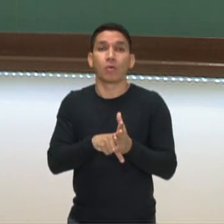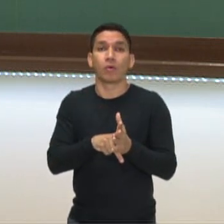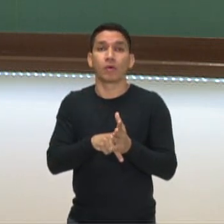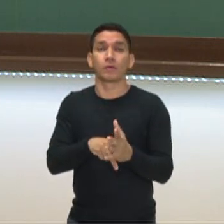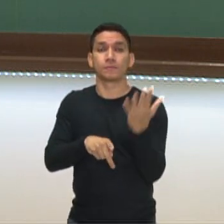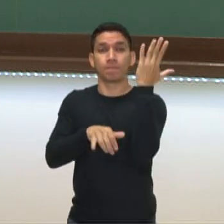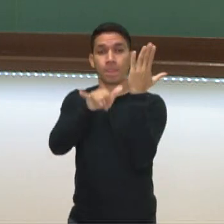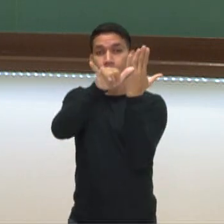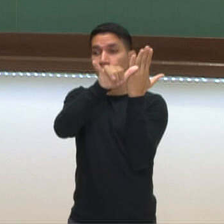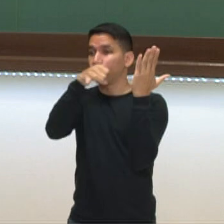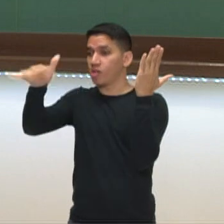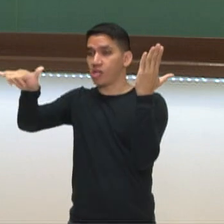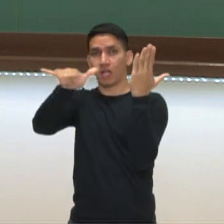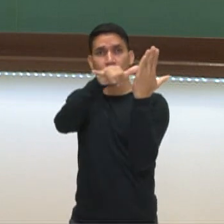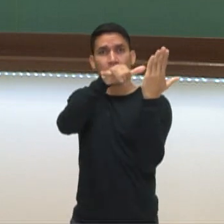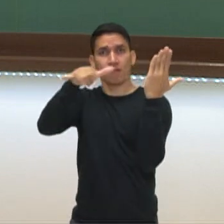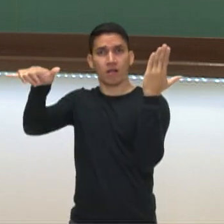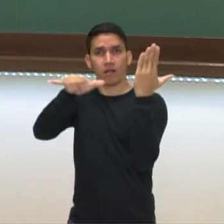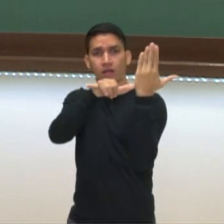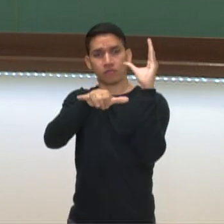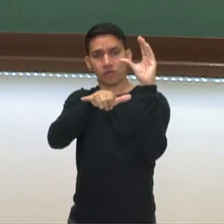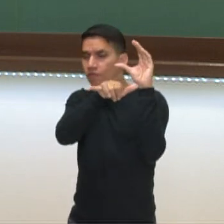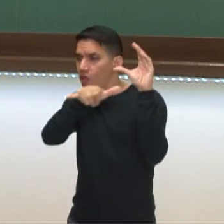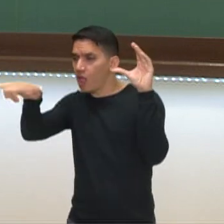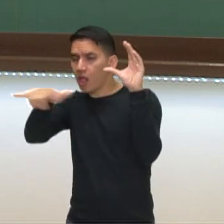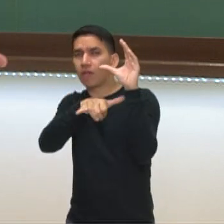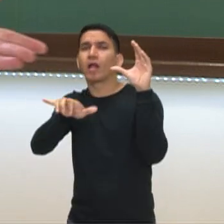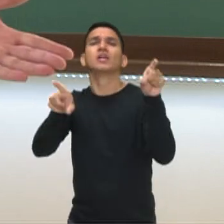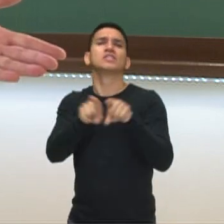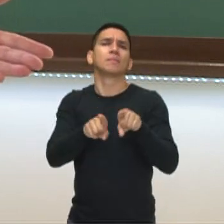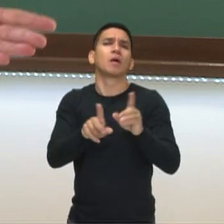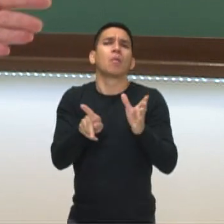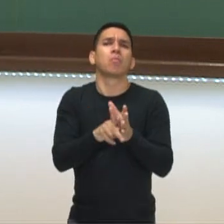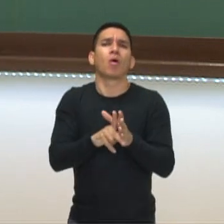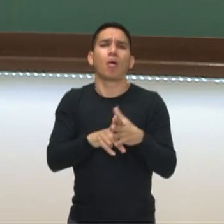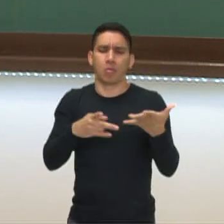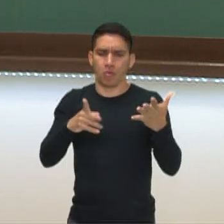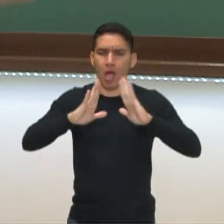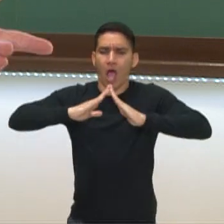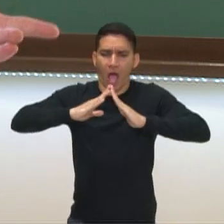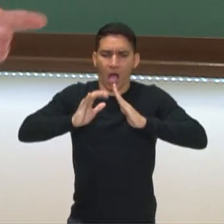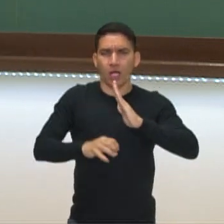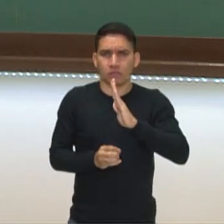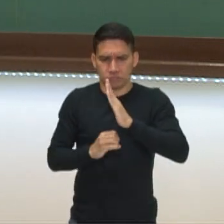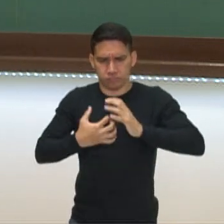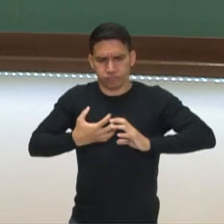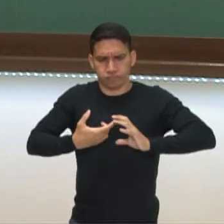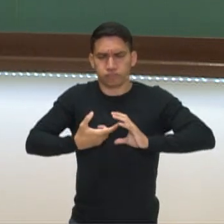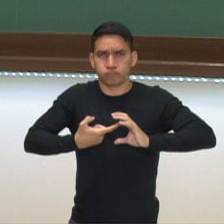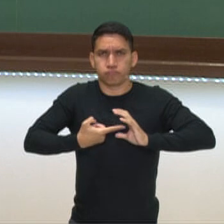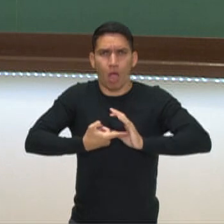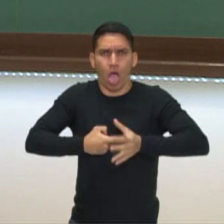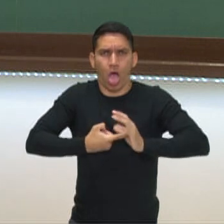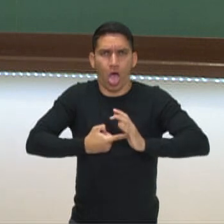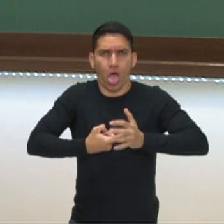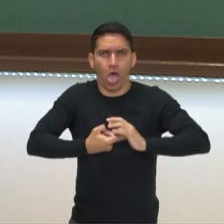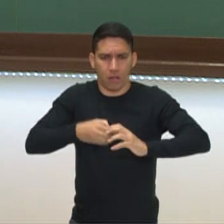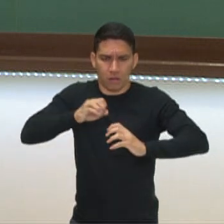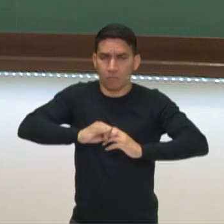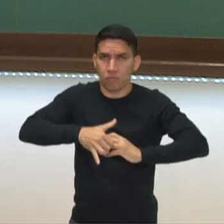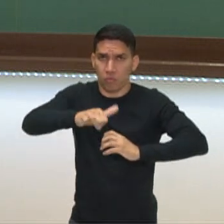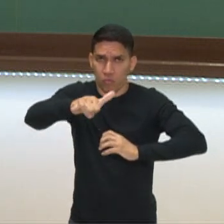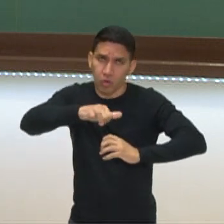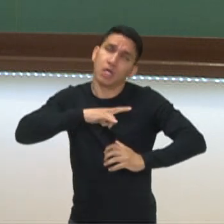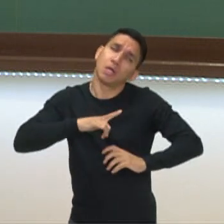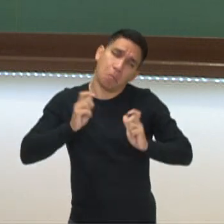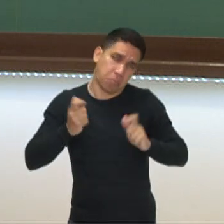tensão alternada, e também posso ter geradores, um gerador em casa que gera tensão alternada, né? De certa forma, dá para